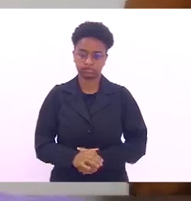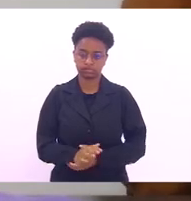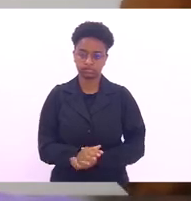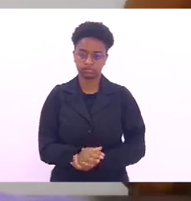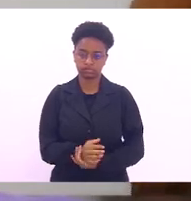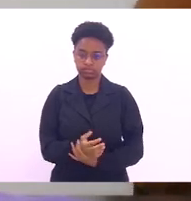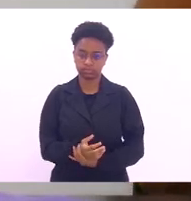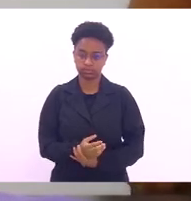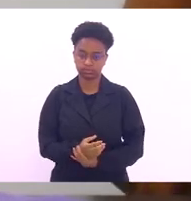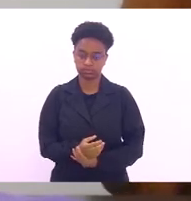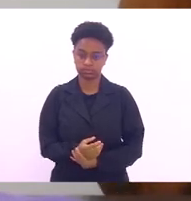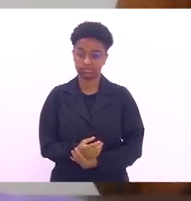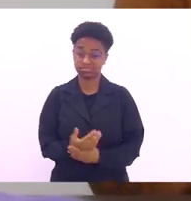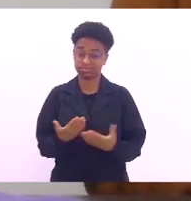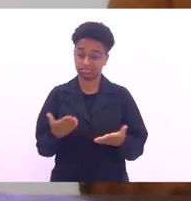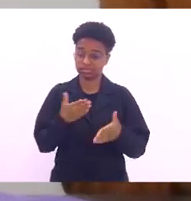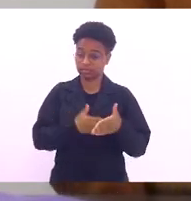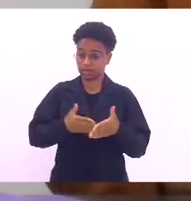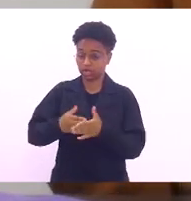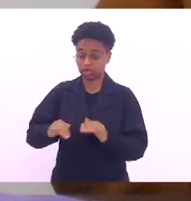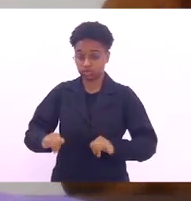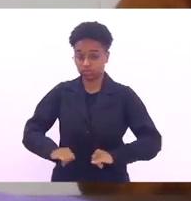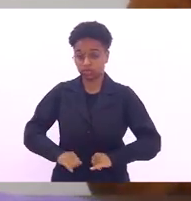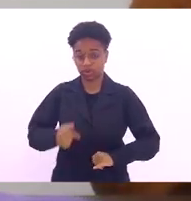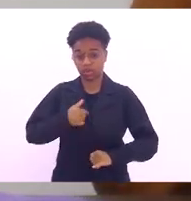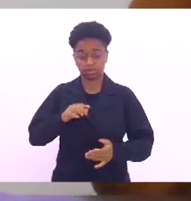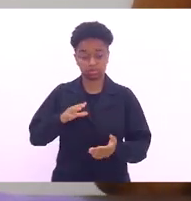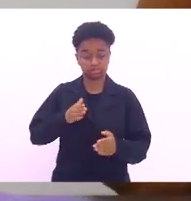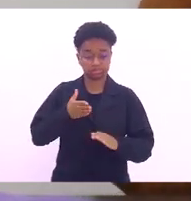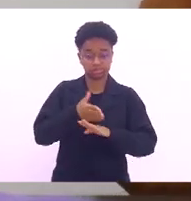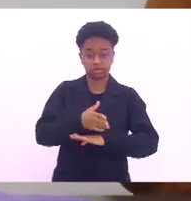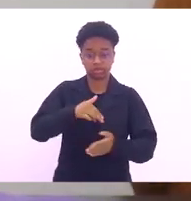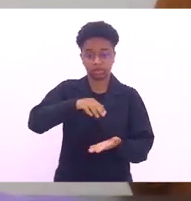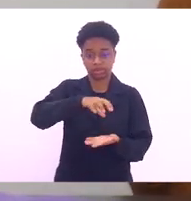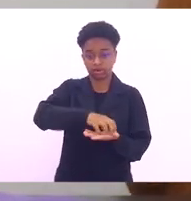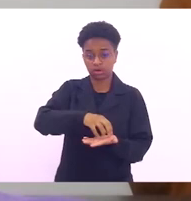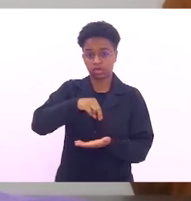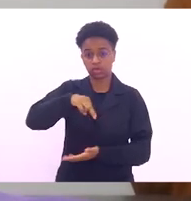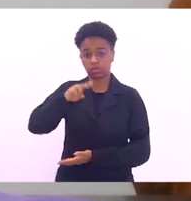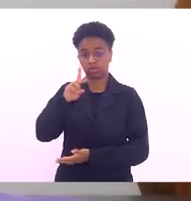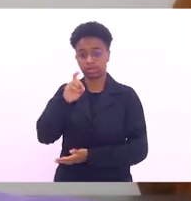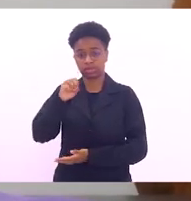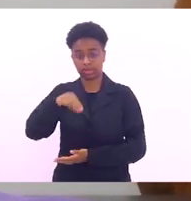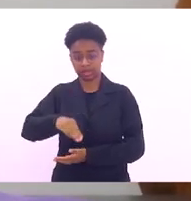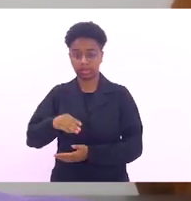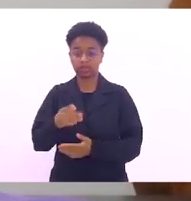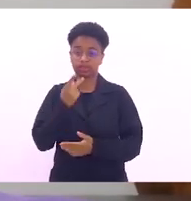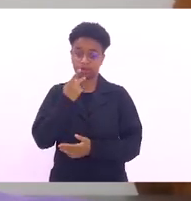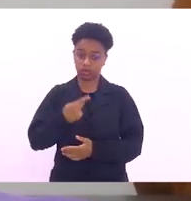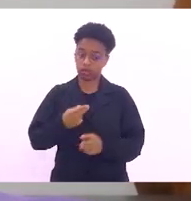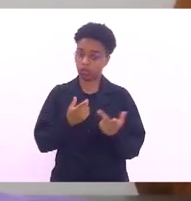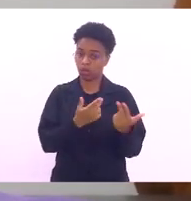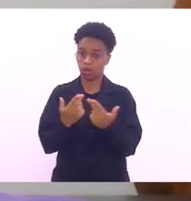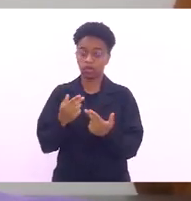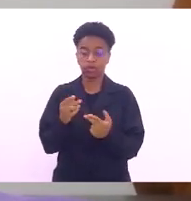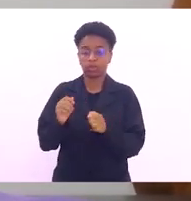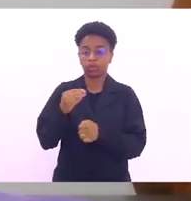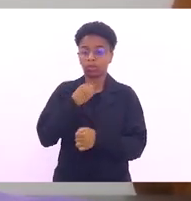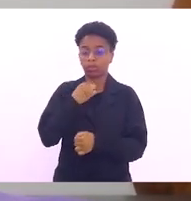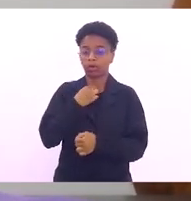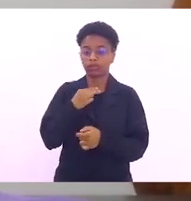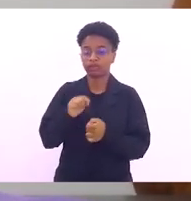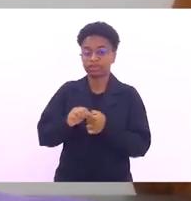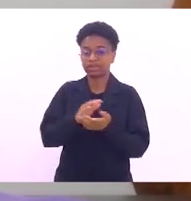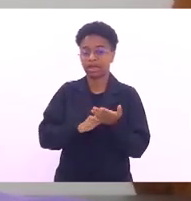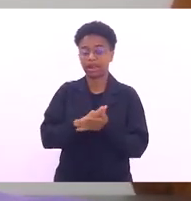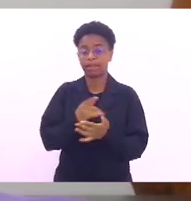muito debilitado sofrido fui até a nudem que me disse a mesma coisa nada podia fazer por mim porque meu processo era do Rio Grande do Norte